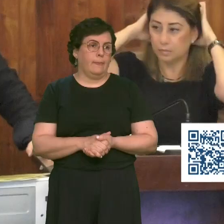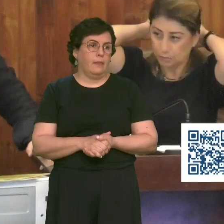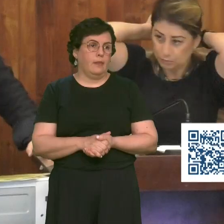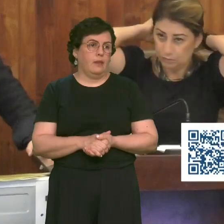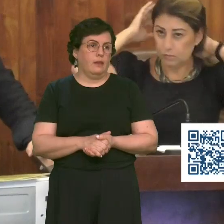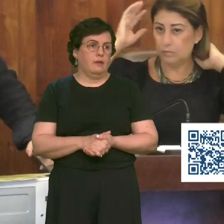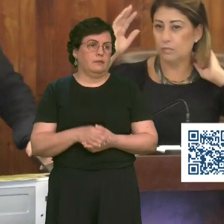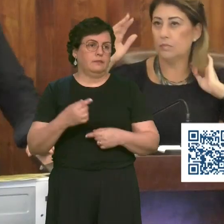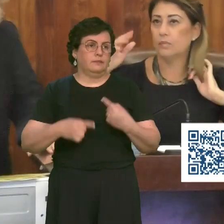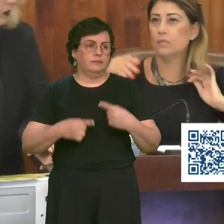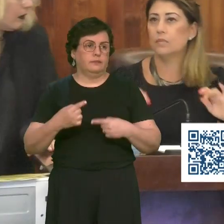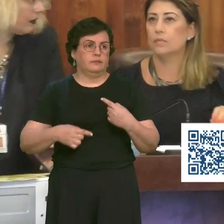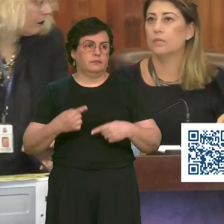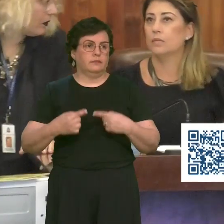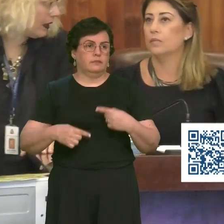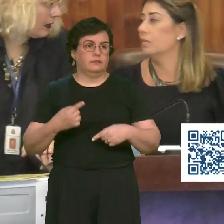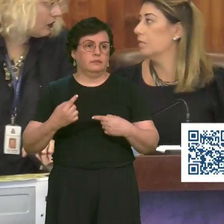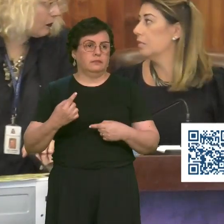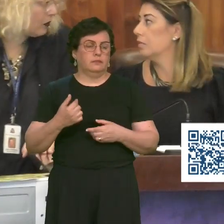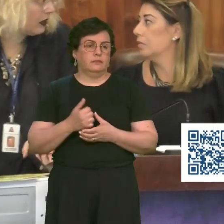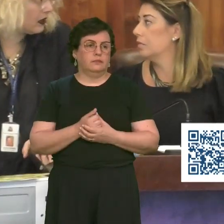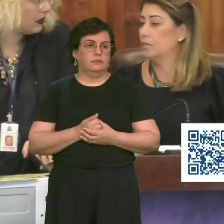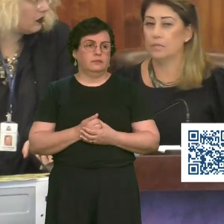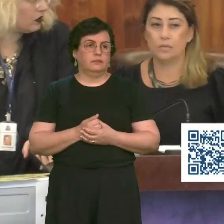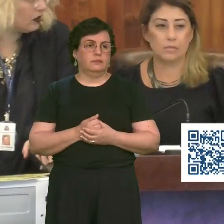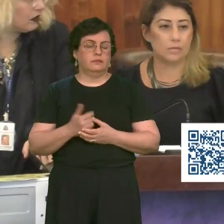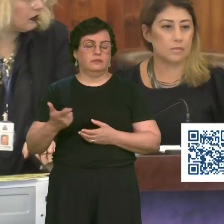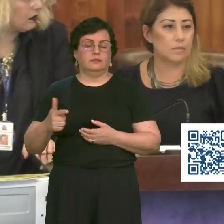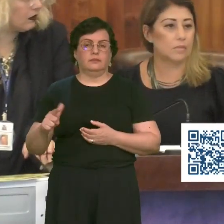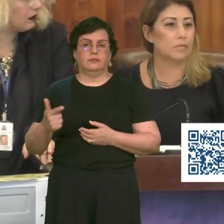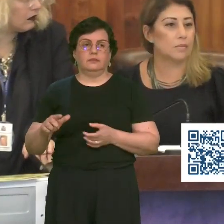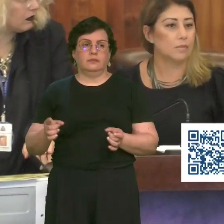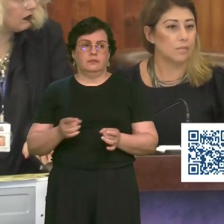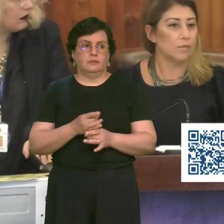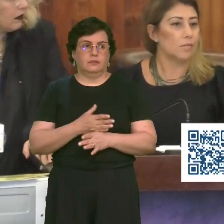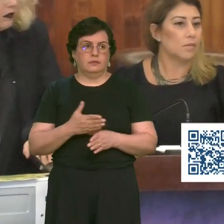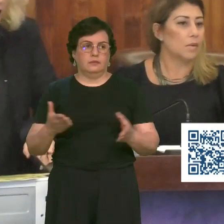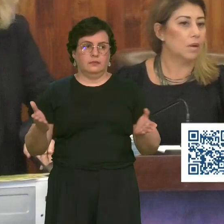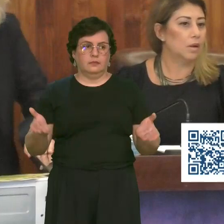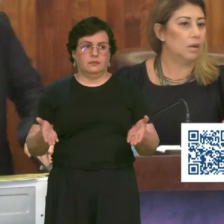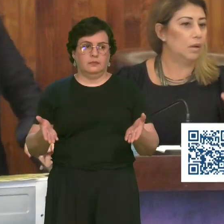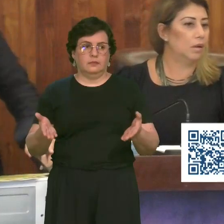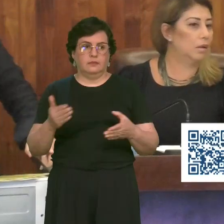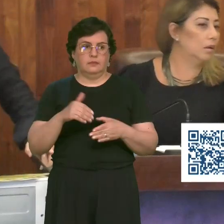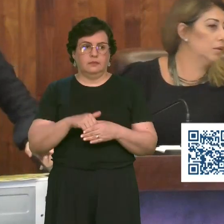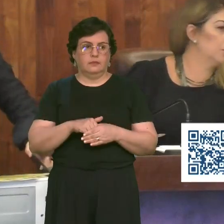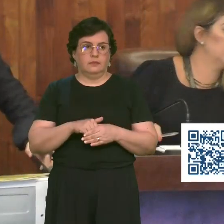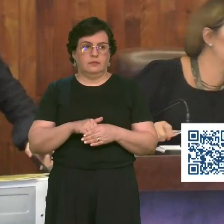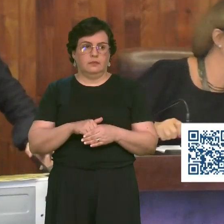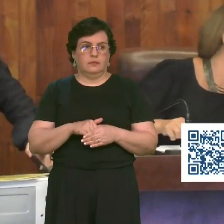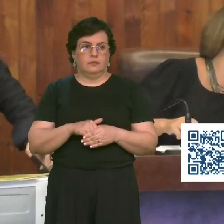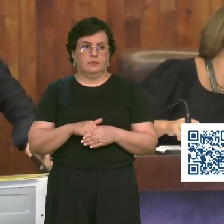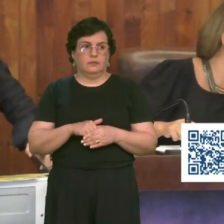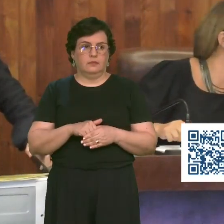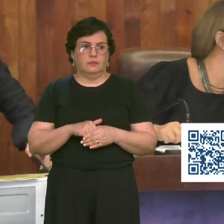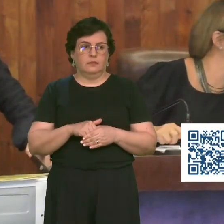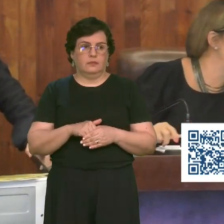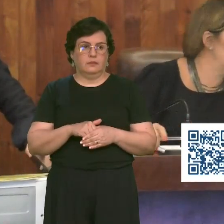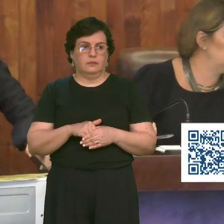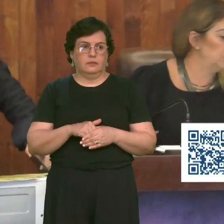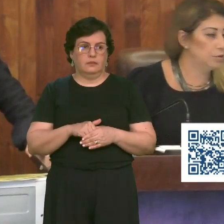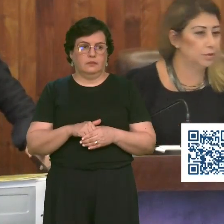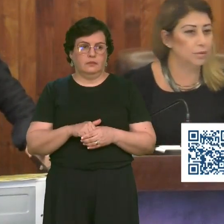a discussão requerimento não havendo vereadores escritos está em votação presente de